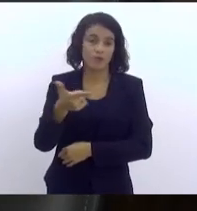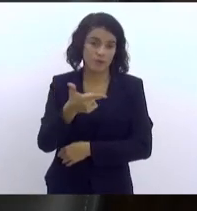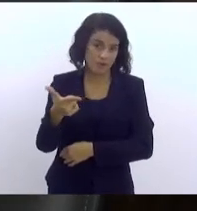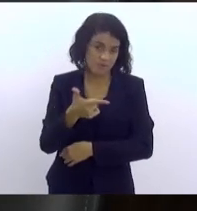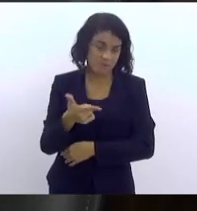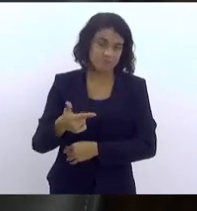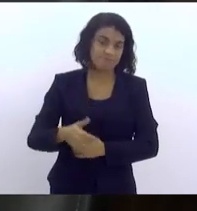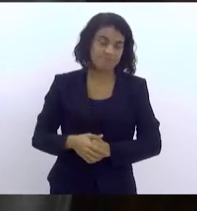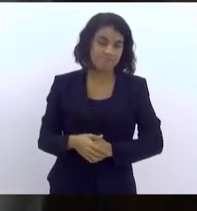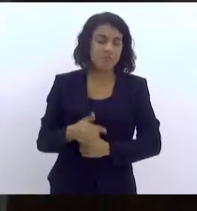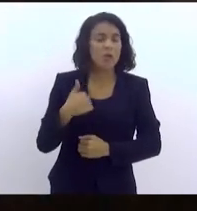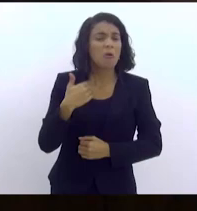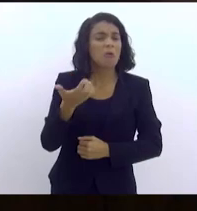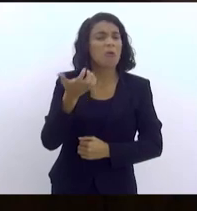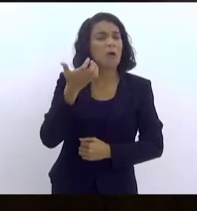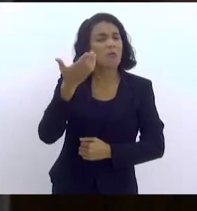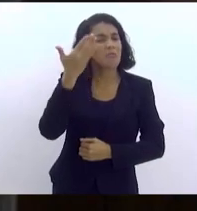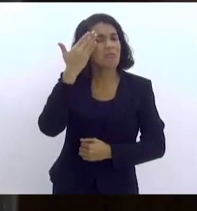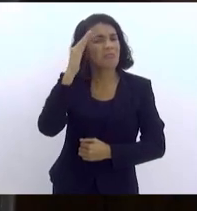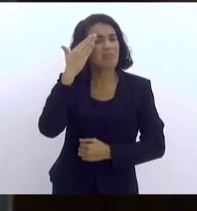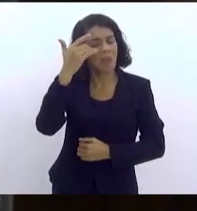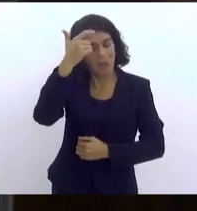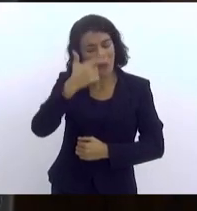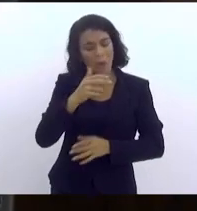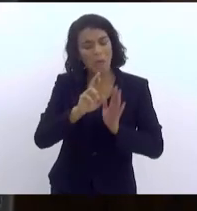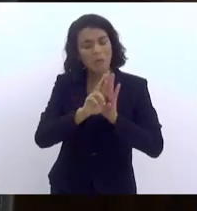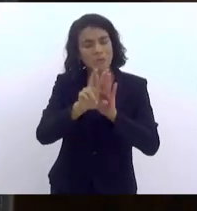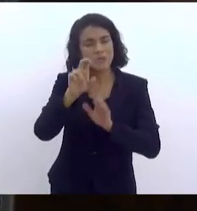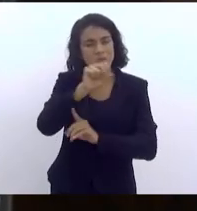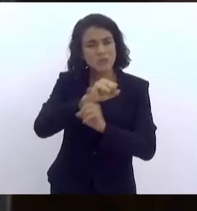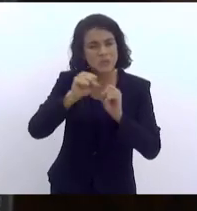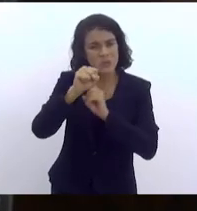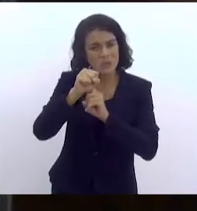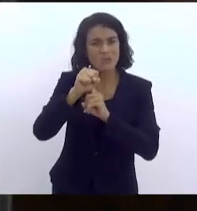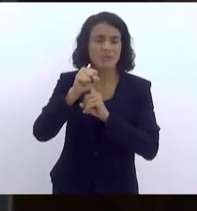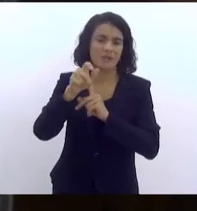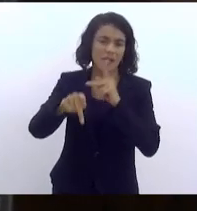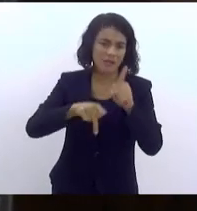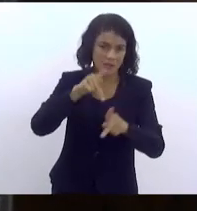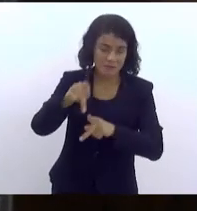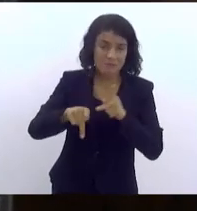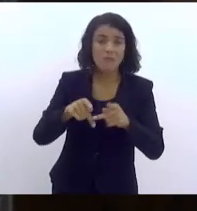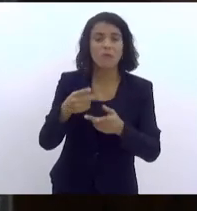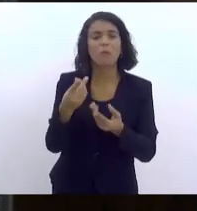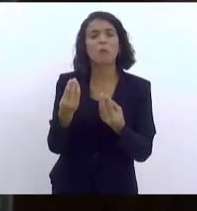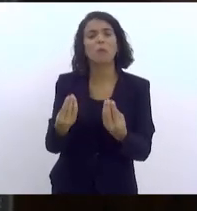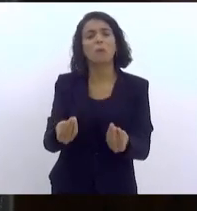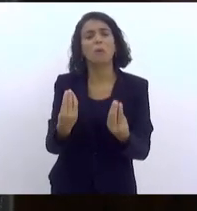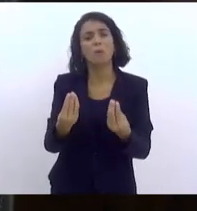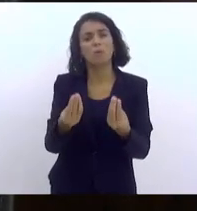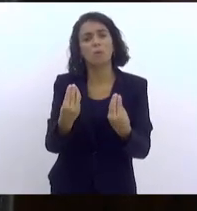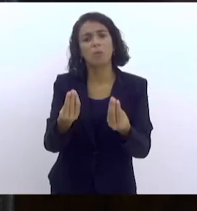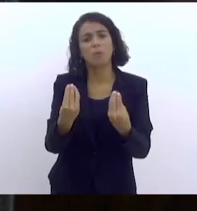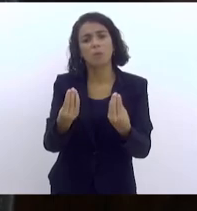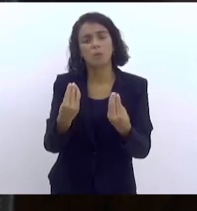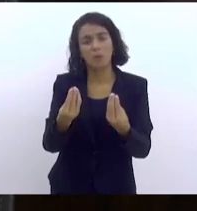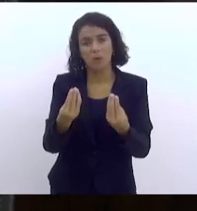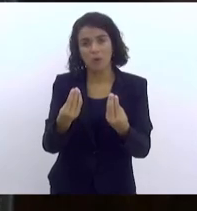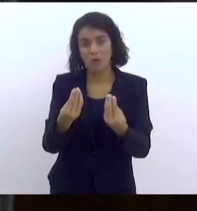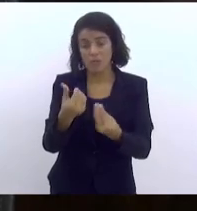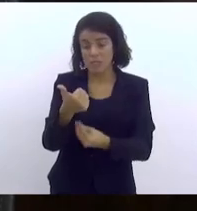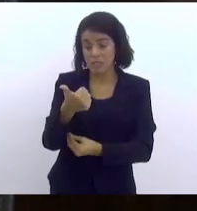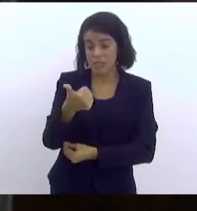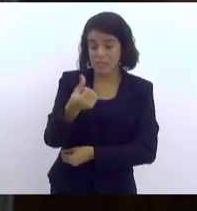Então queria entender enquanto sociedade civil como que em